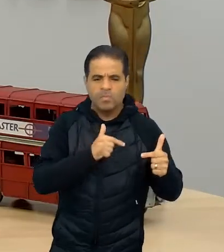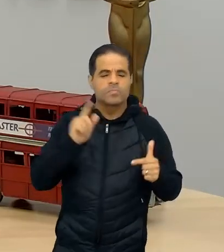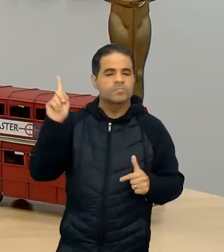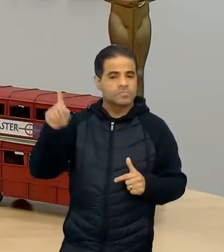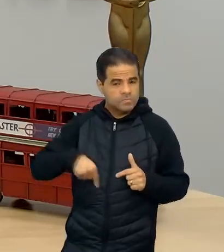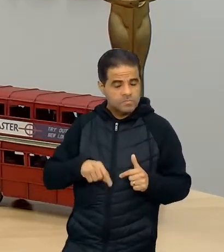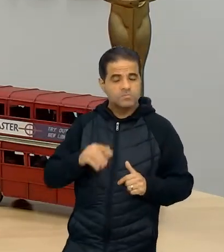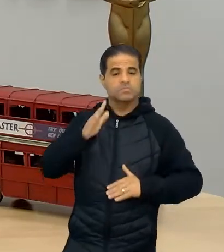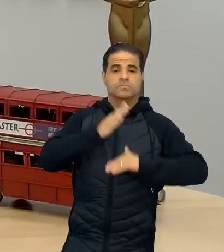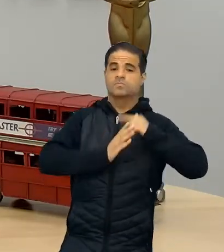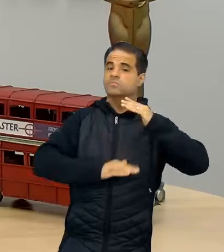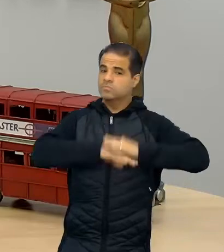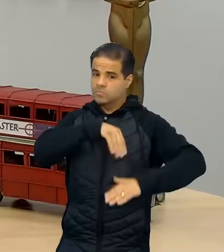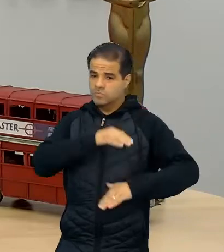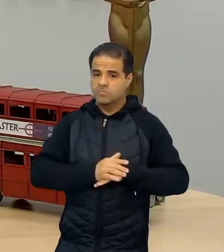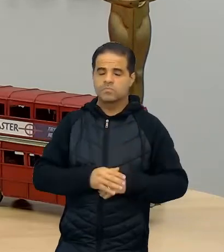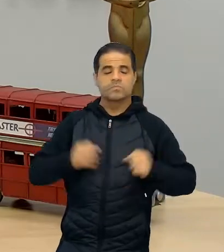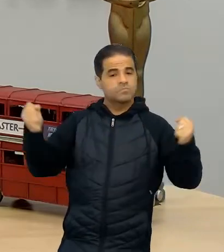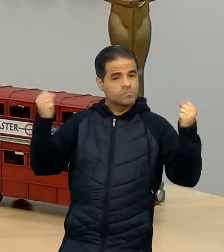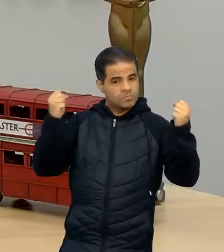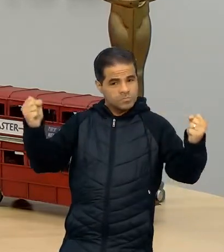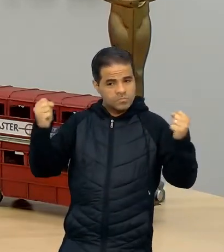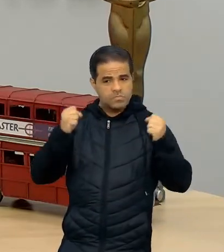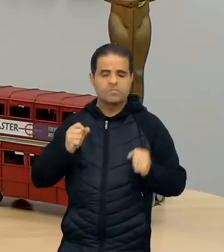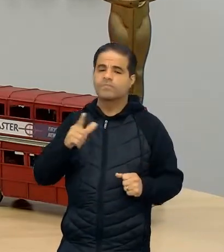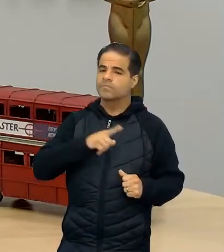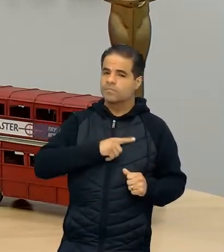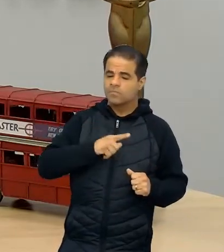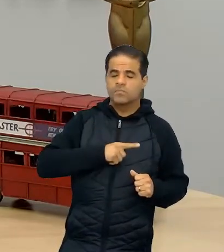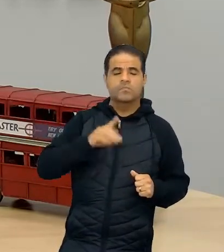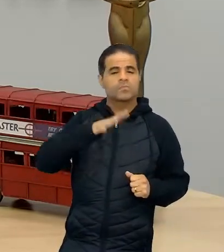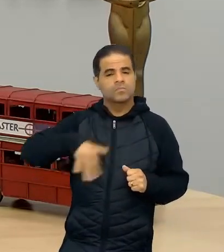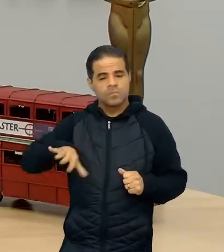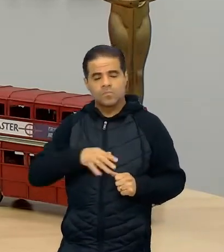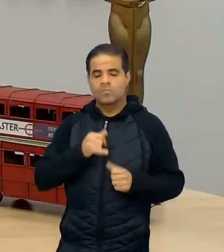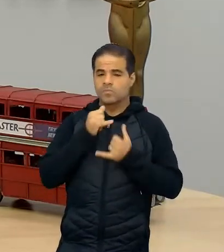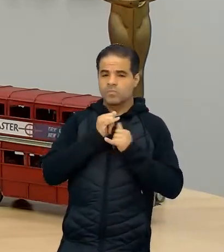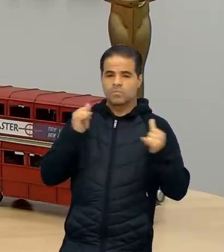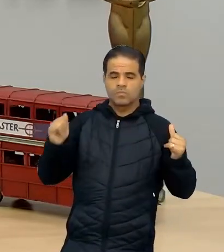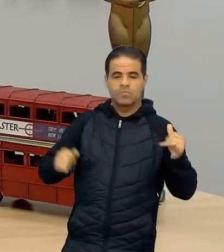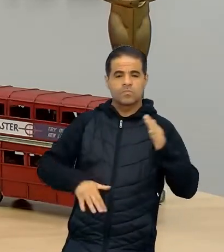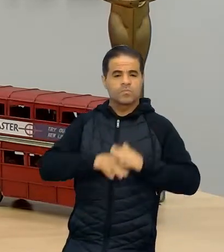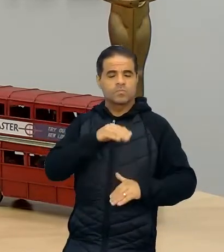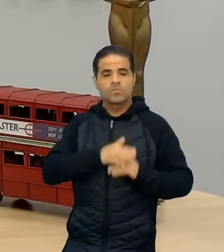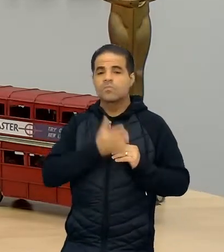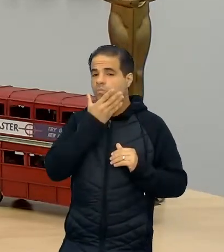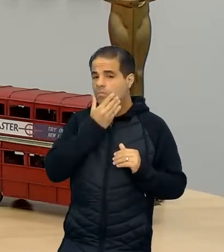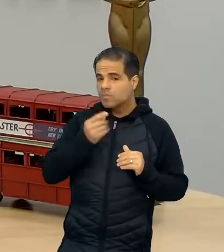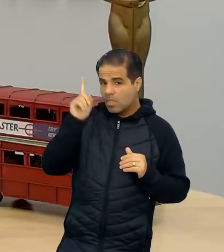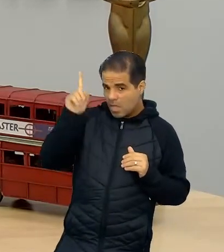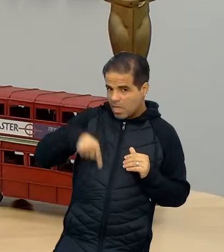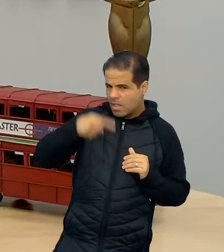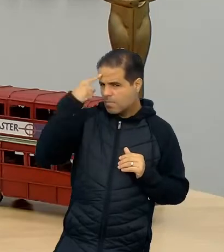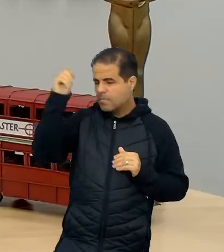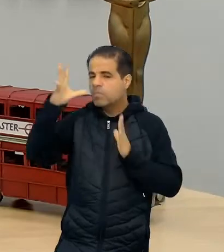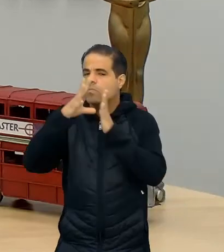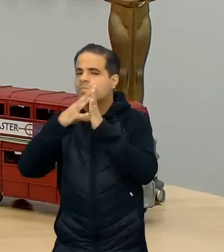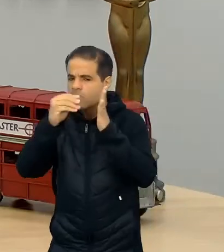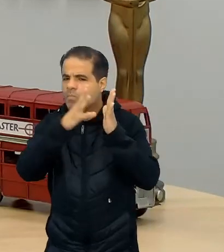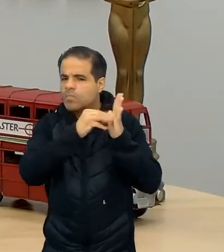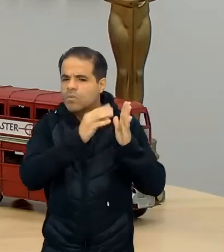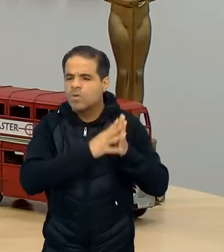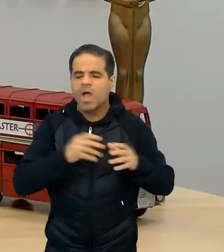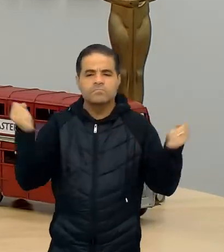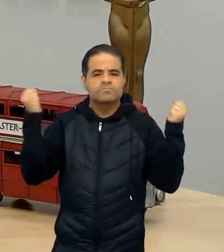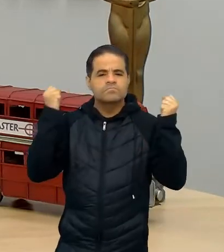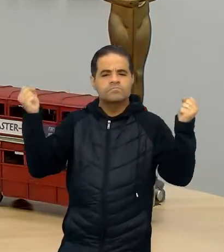eles executam na ginástica artística, mas aí existem só os femininos e só os masculinos. Lembrando que essa modalidade de ginástica artística,